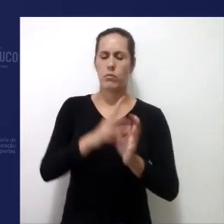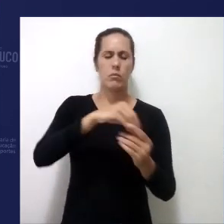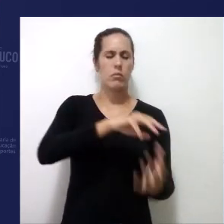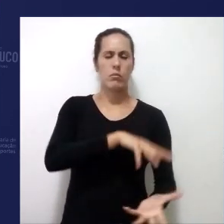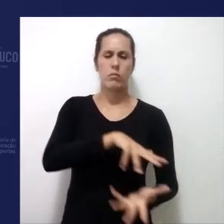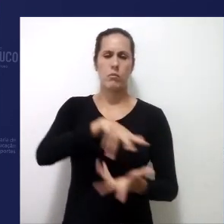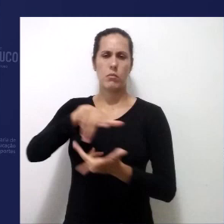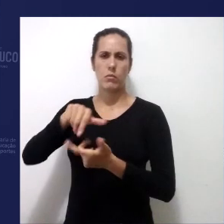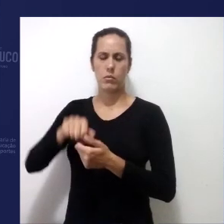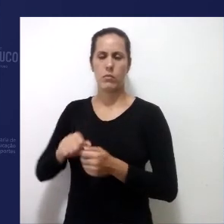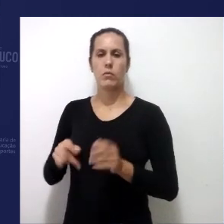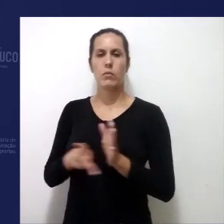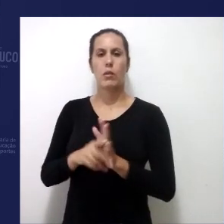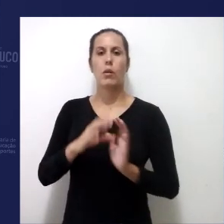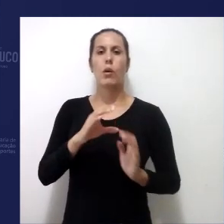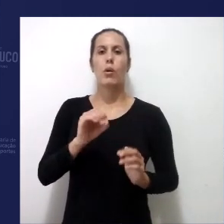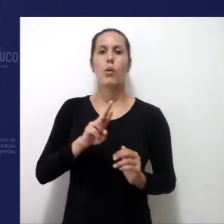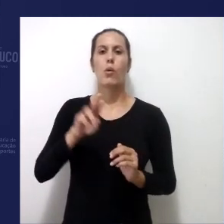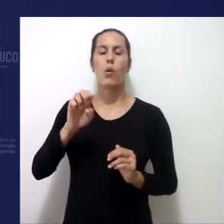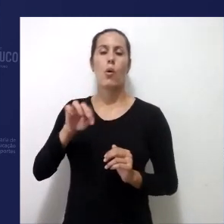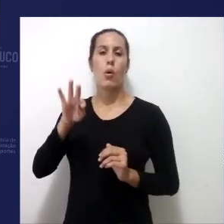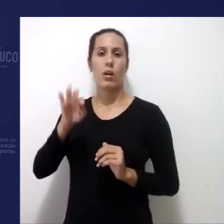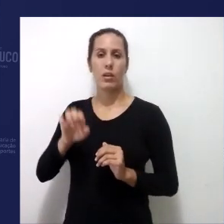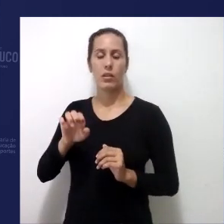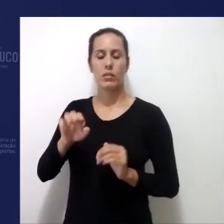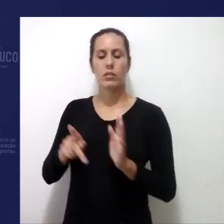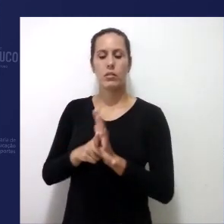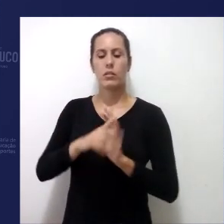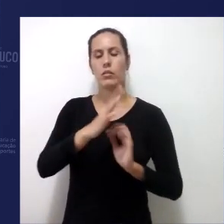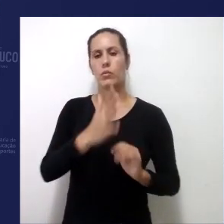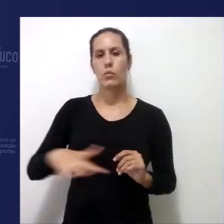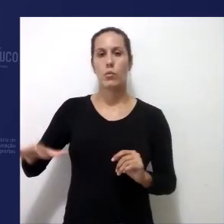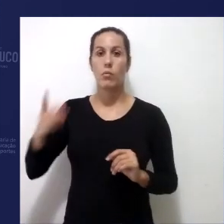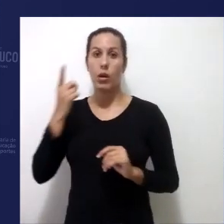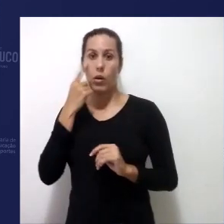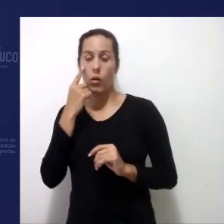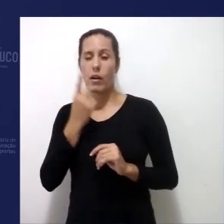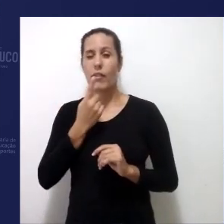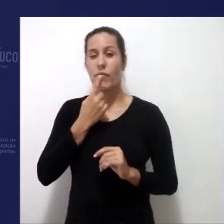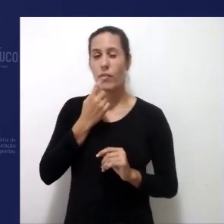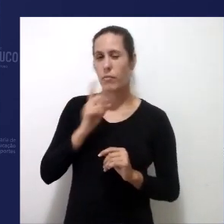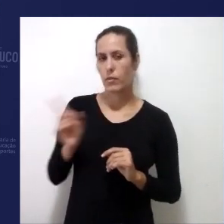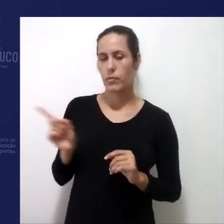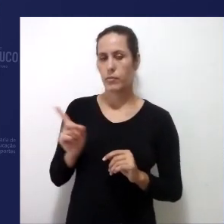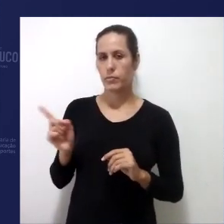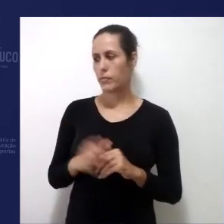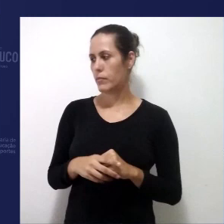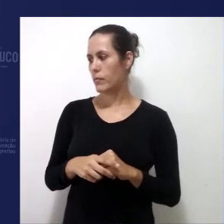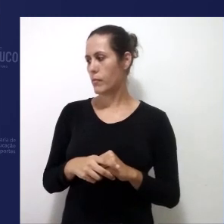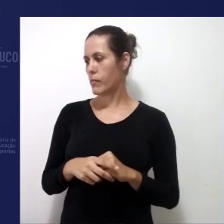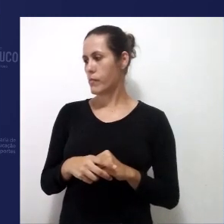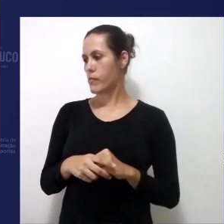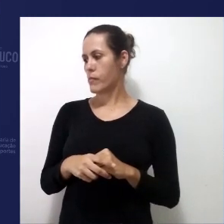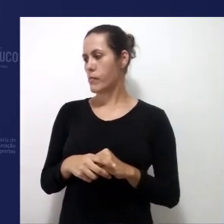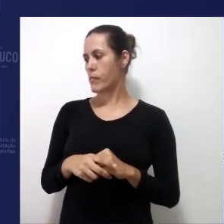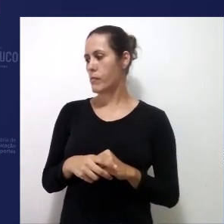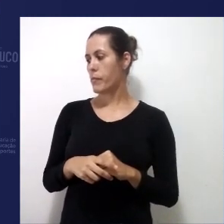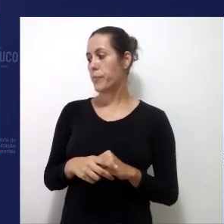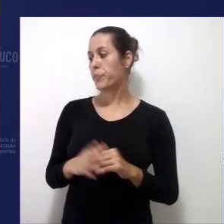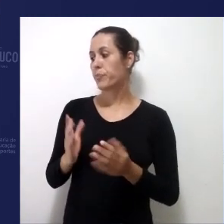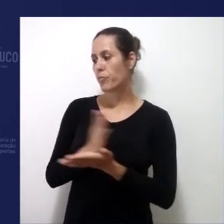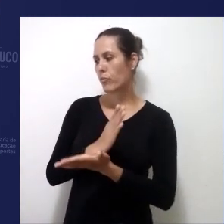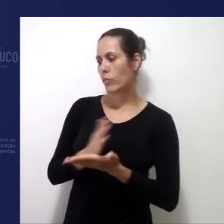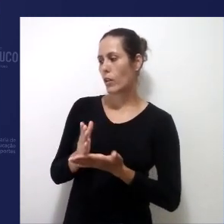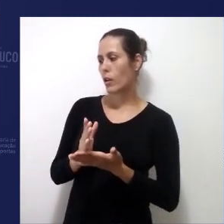vê aí a questão da corrente marítima. Então, observa aí as setas que estão na telinha, né? Você vê que